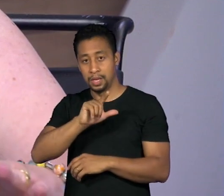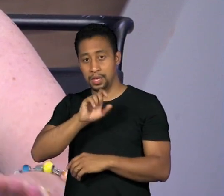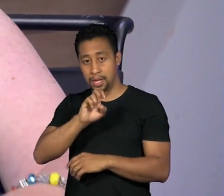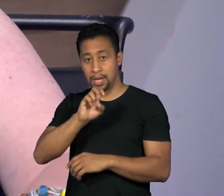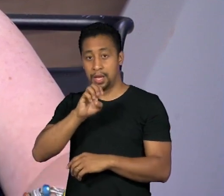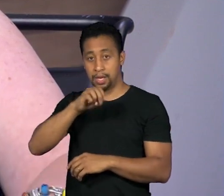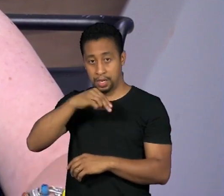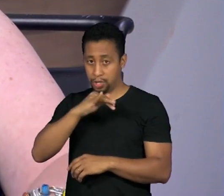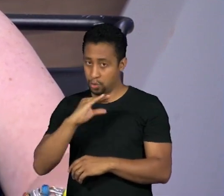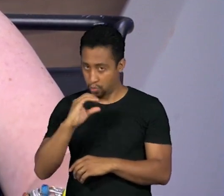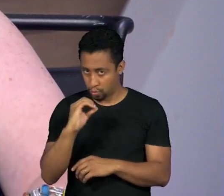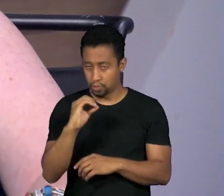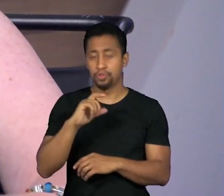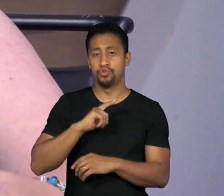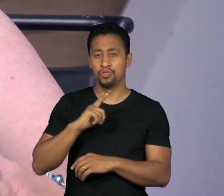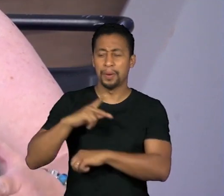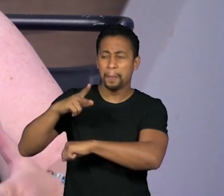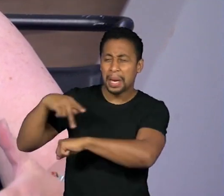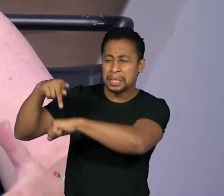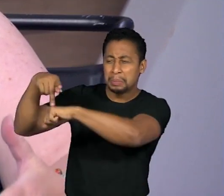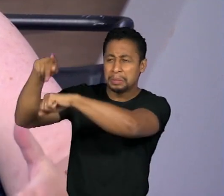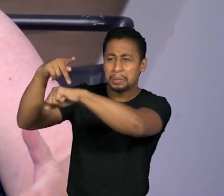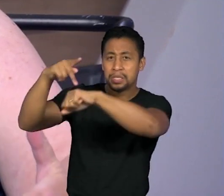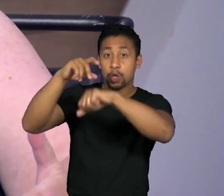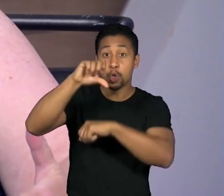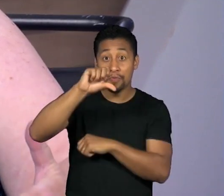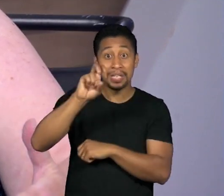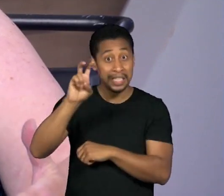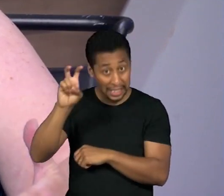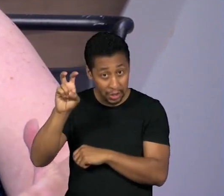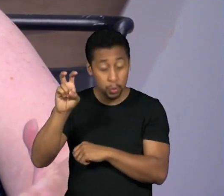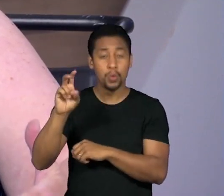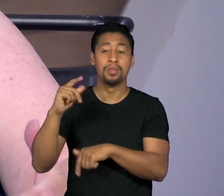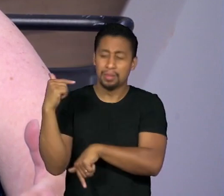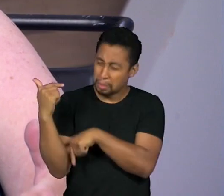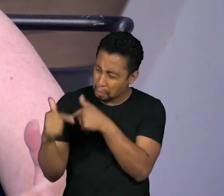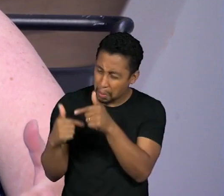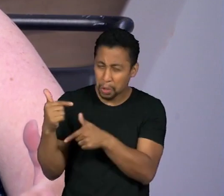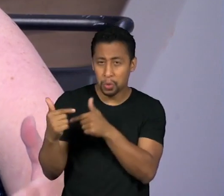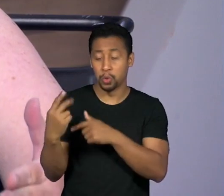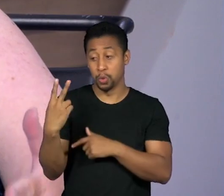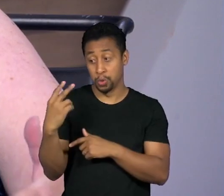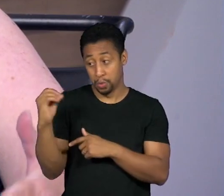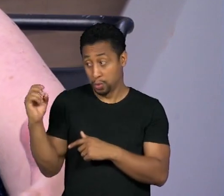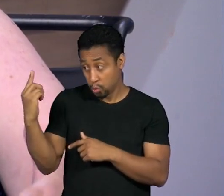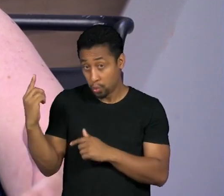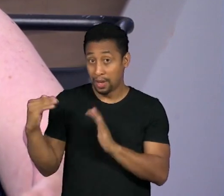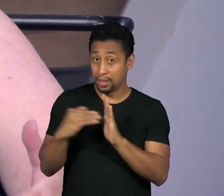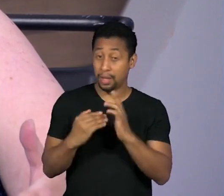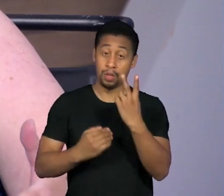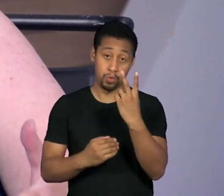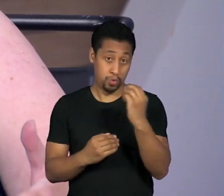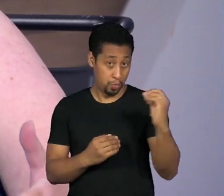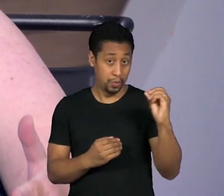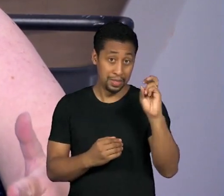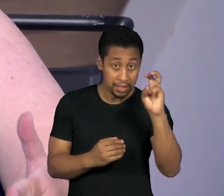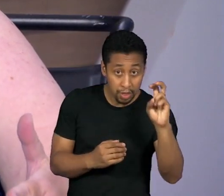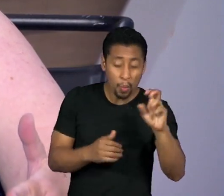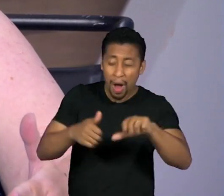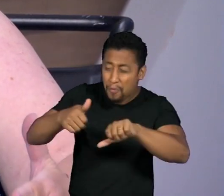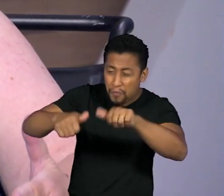de 95 países que trabalharam de 2001 a 2005 fazendo essa